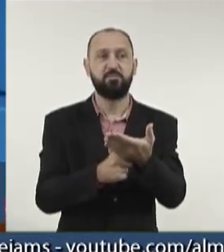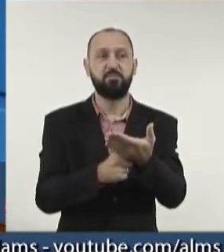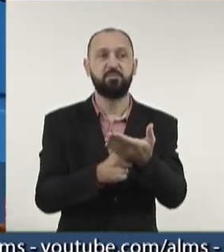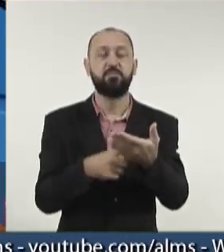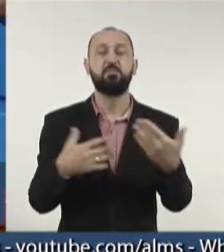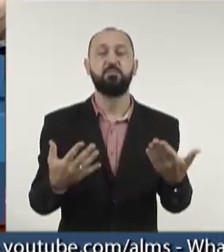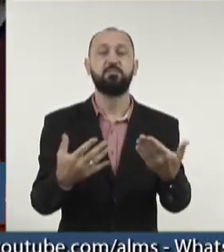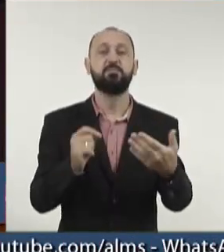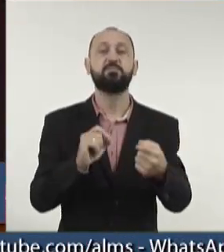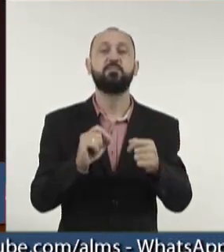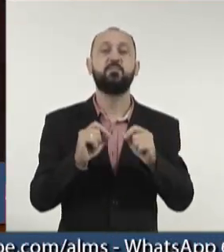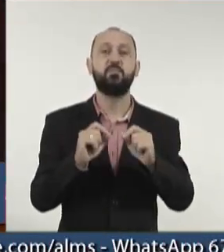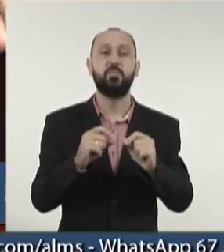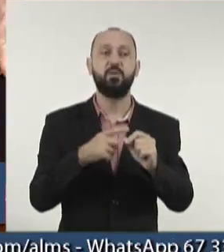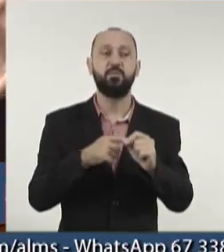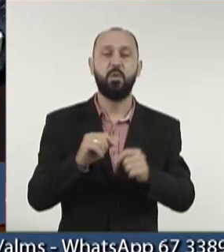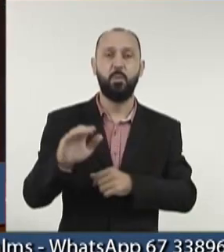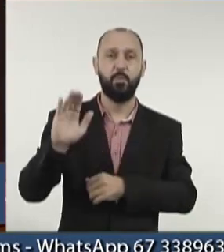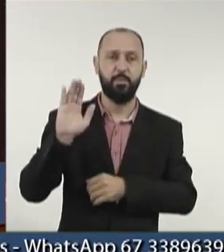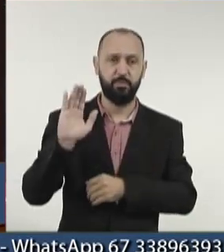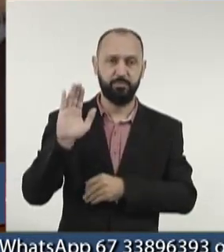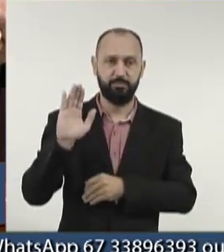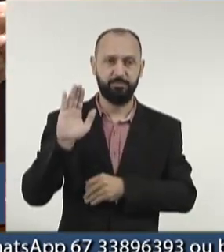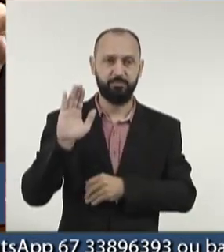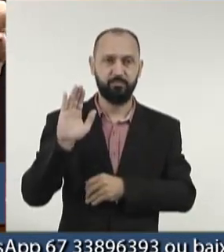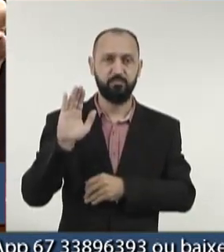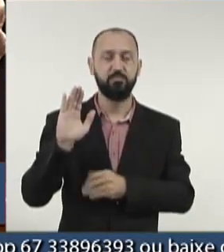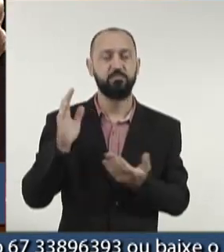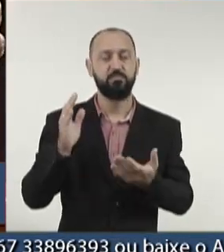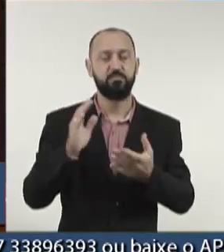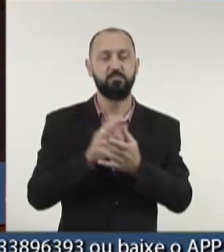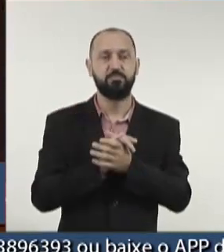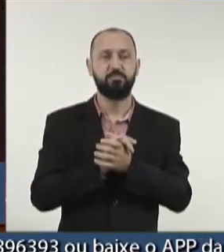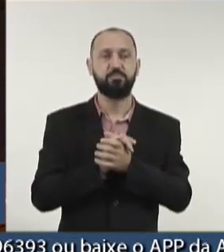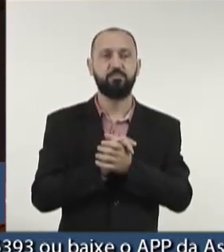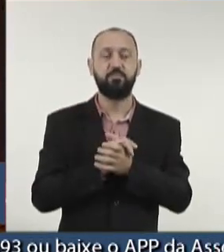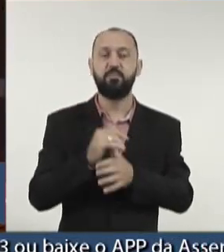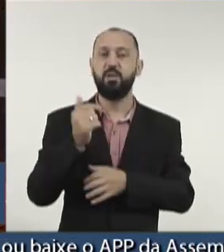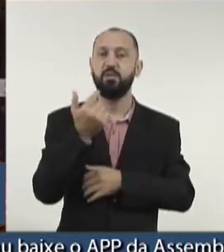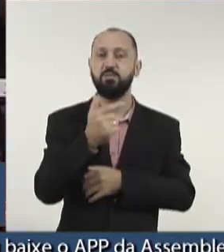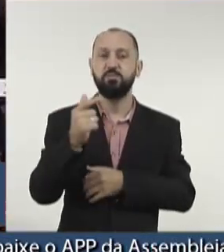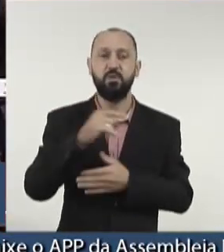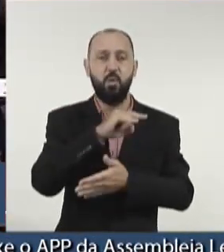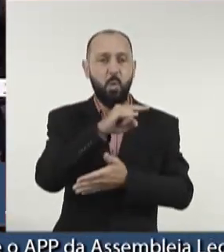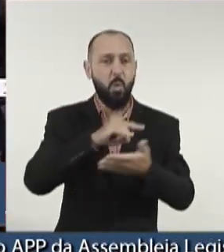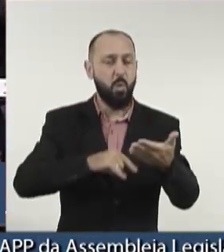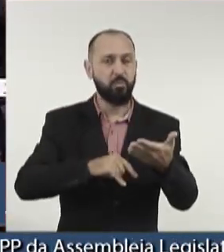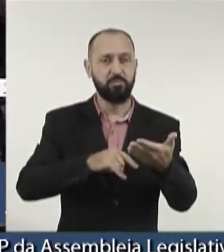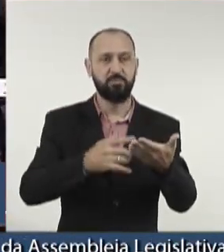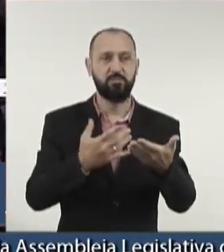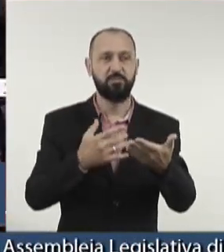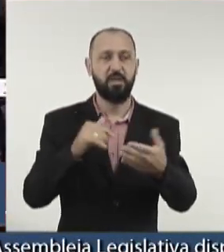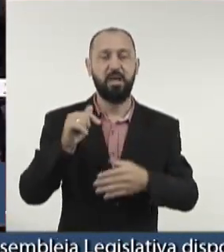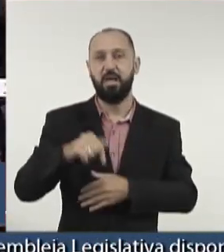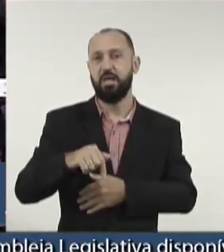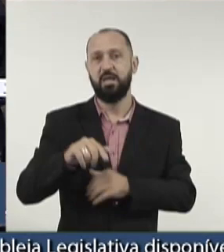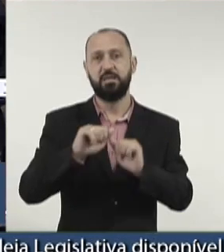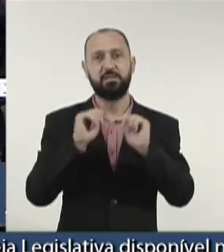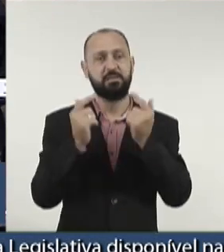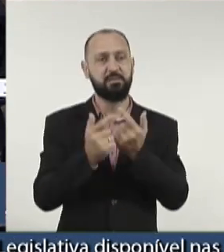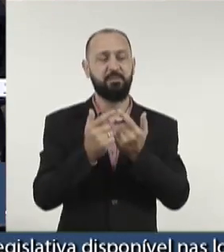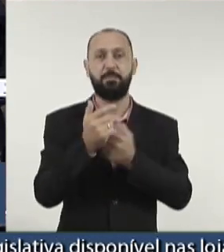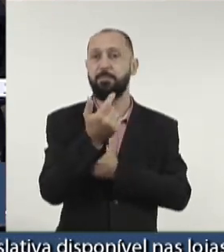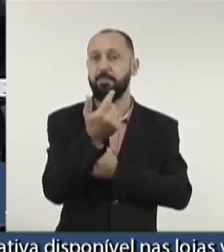de acordo com o que foi prometido, convencionado, não houve prestação de contas a essa casa na